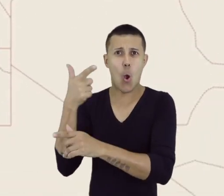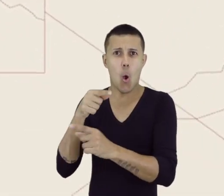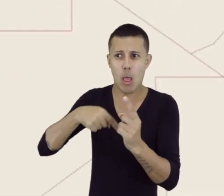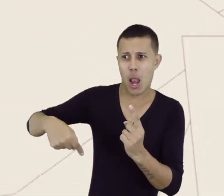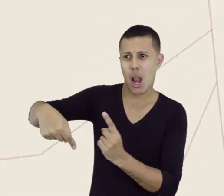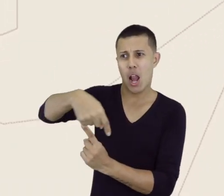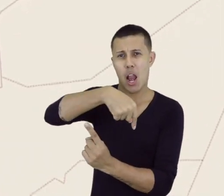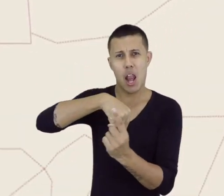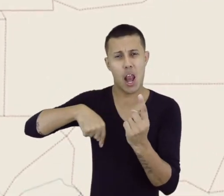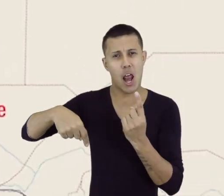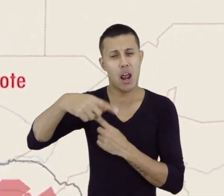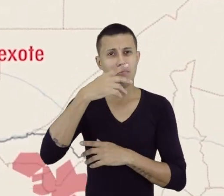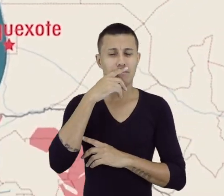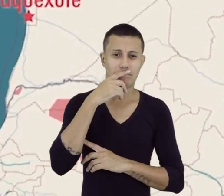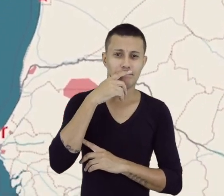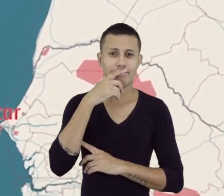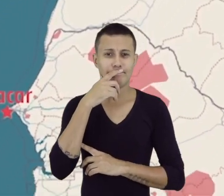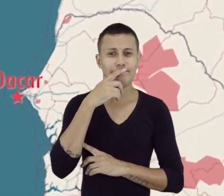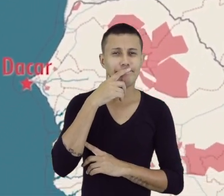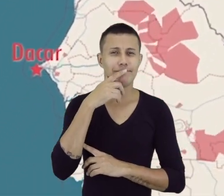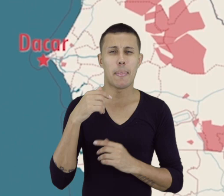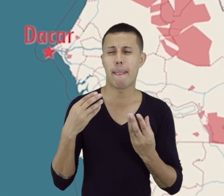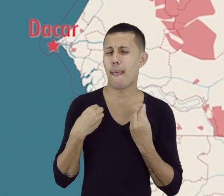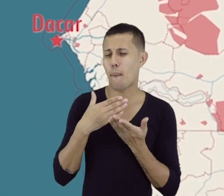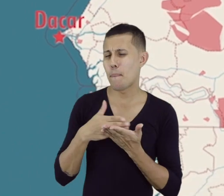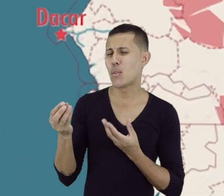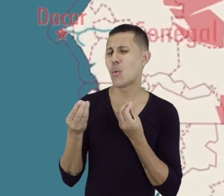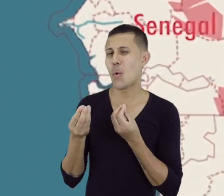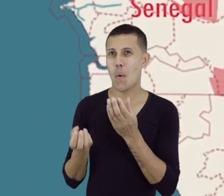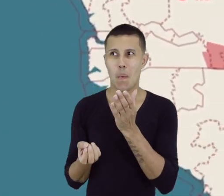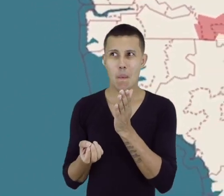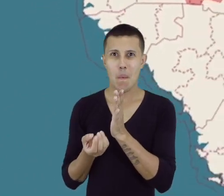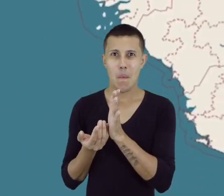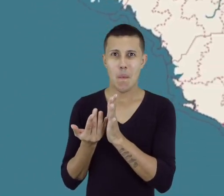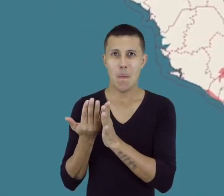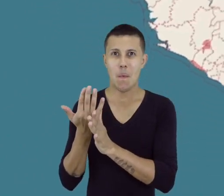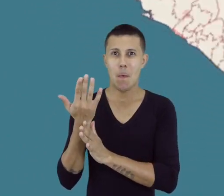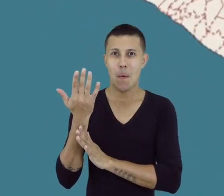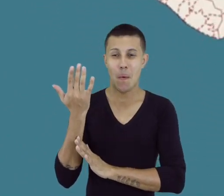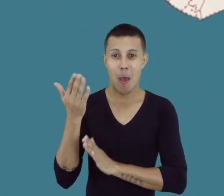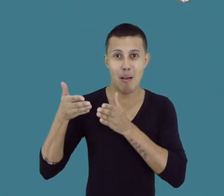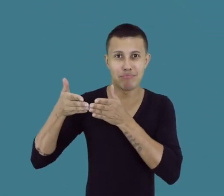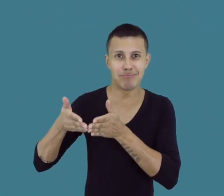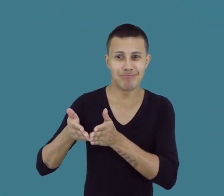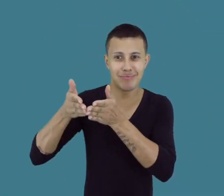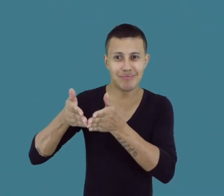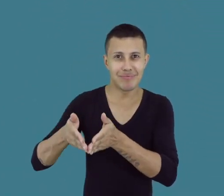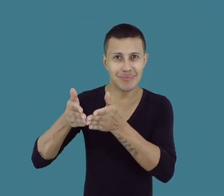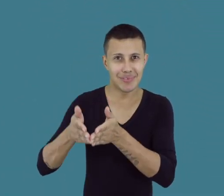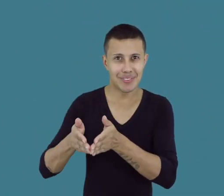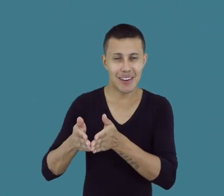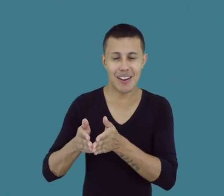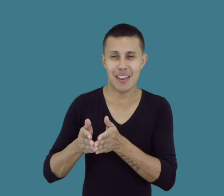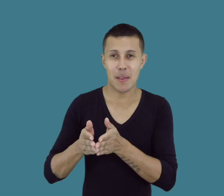referências. E foi um pouco assim que começou a surgir o plano da travessia